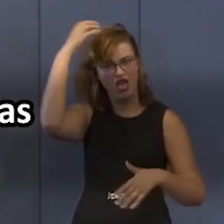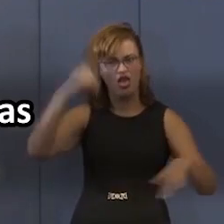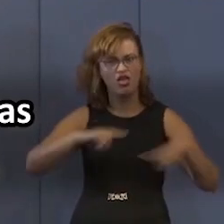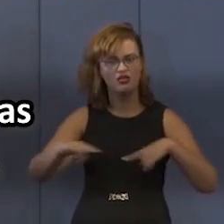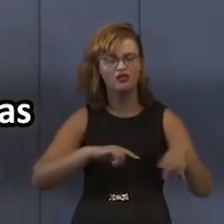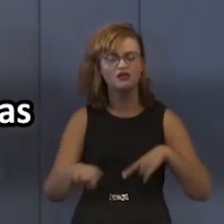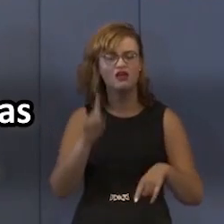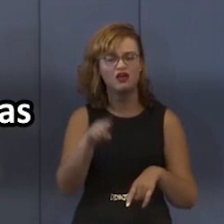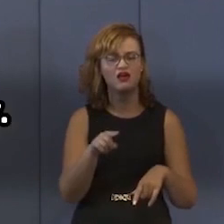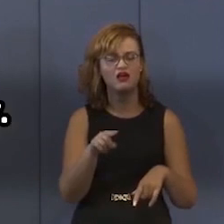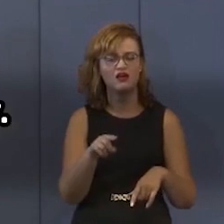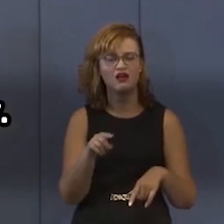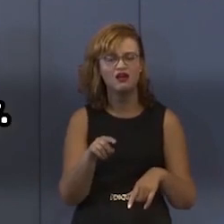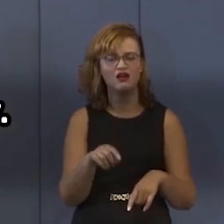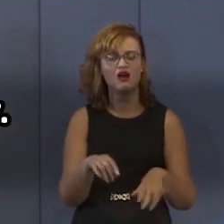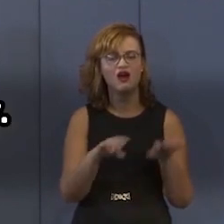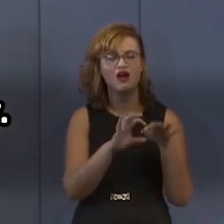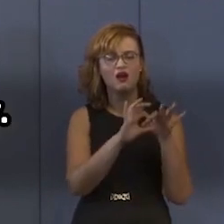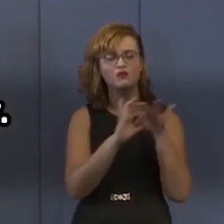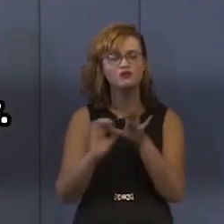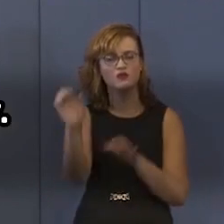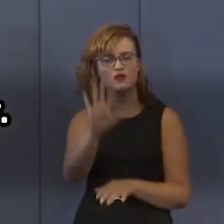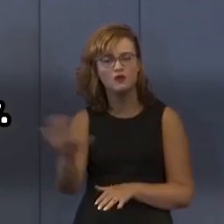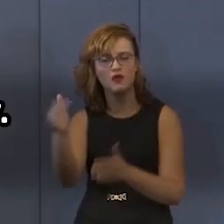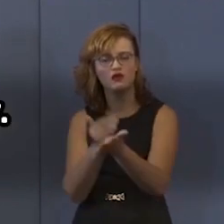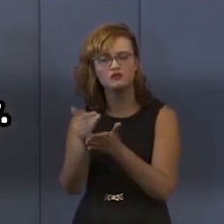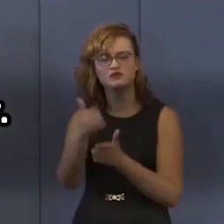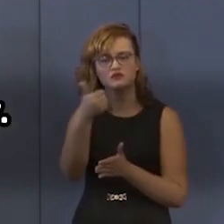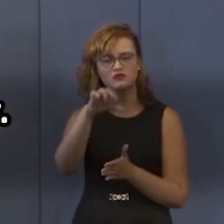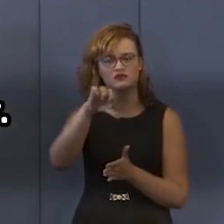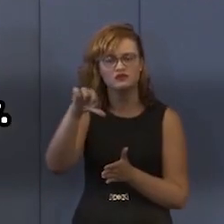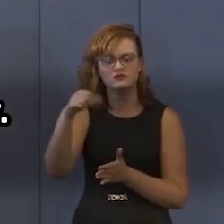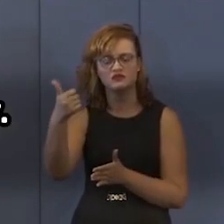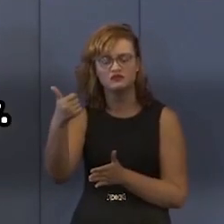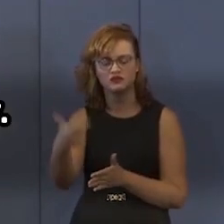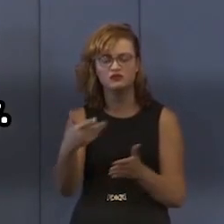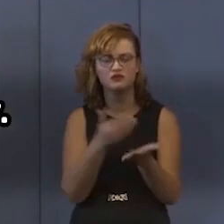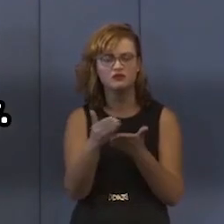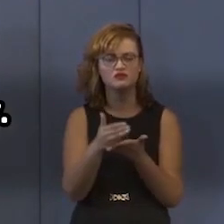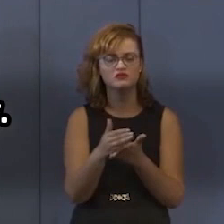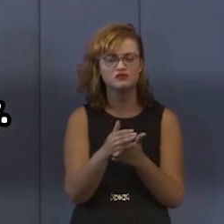é a própria União Europeia, né, criada em 1992 pelo Tratado de Maastricht.